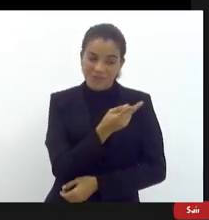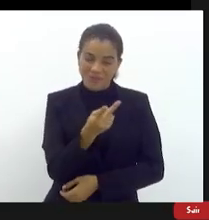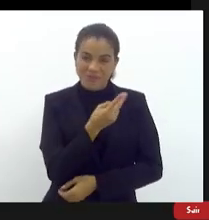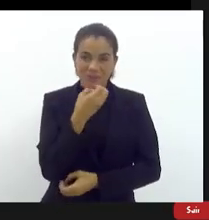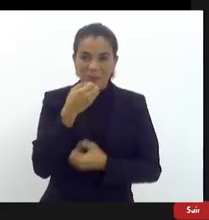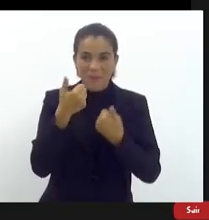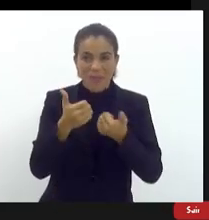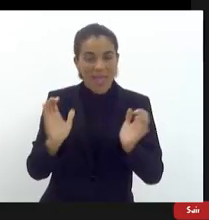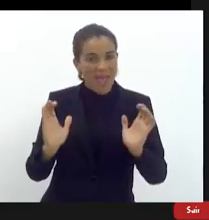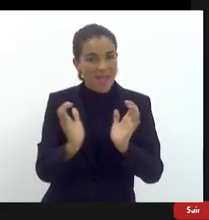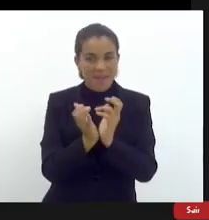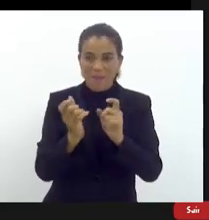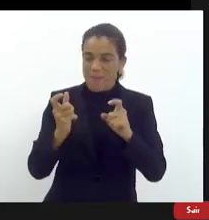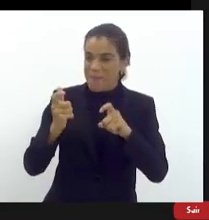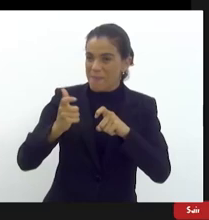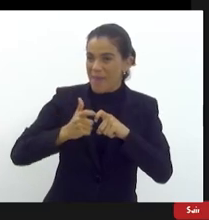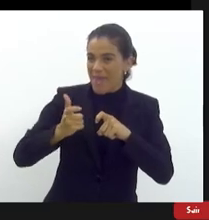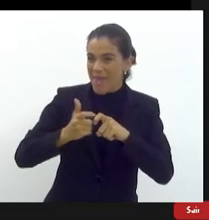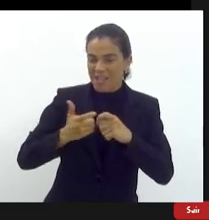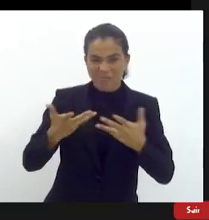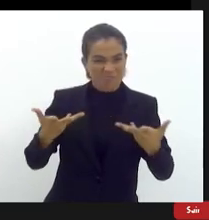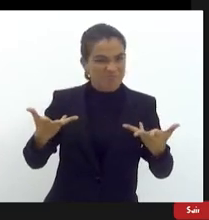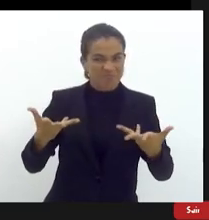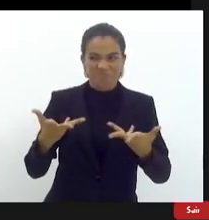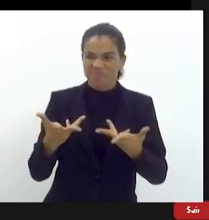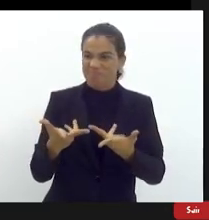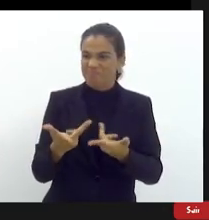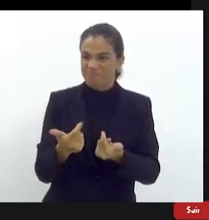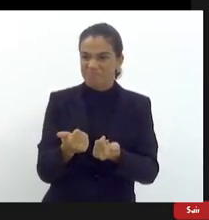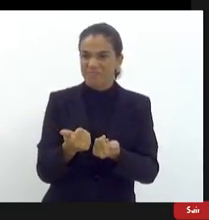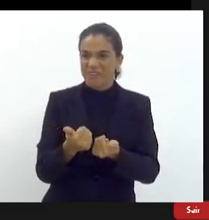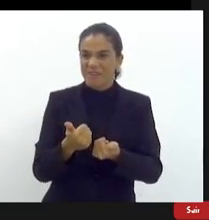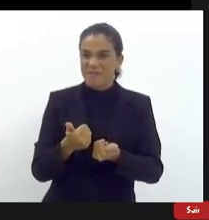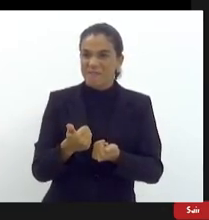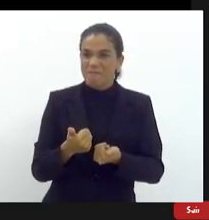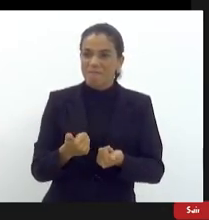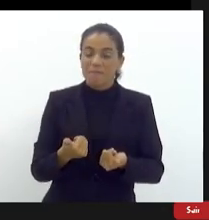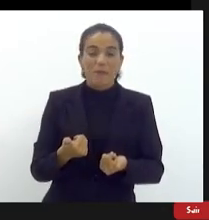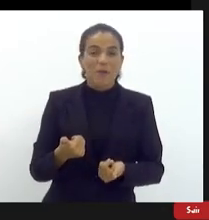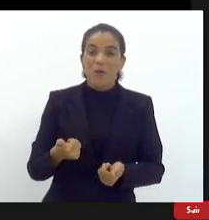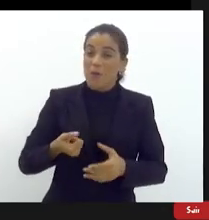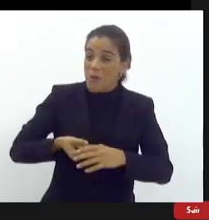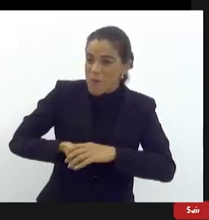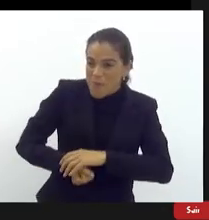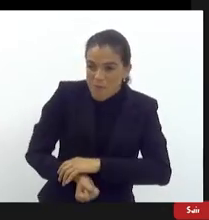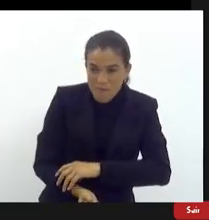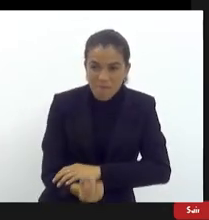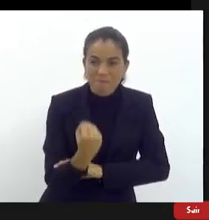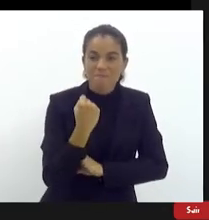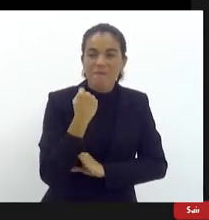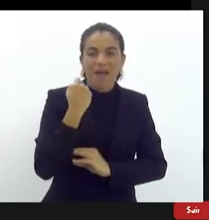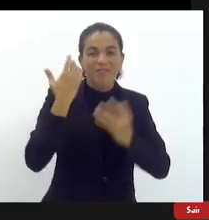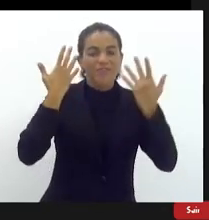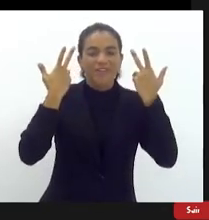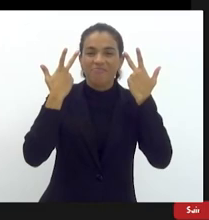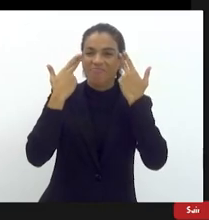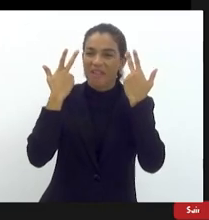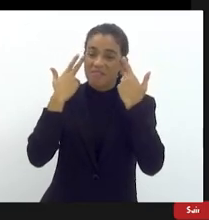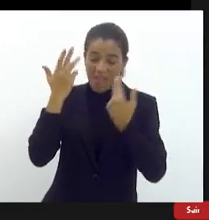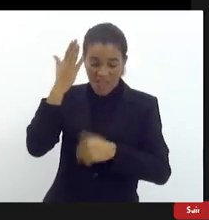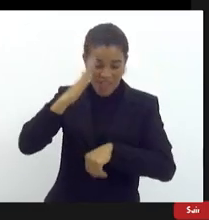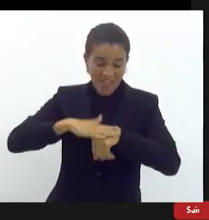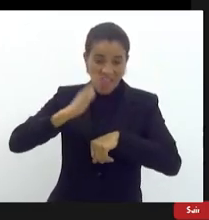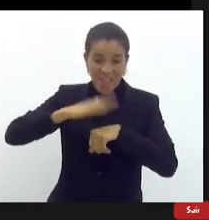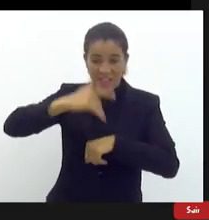a equipe médica sensacional né o parto foi muito tranquilo é feito por mim